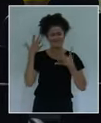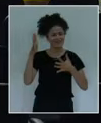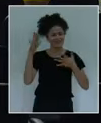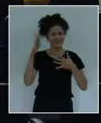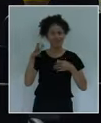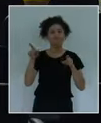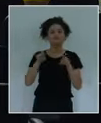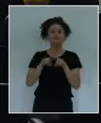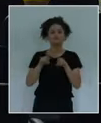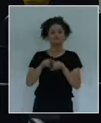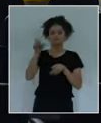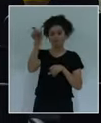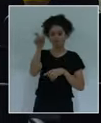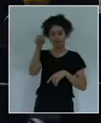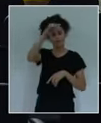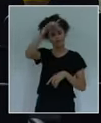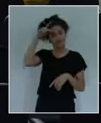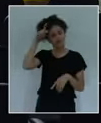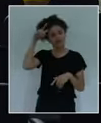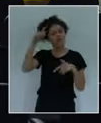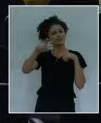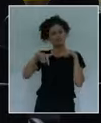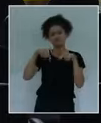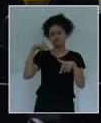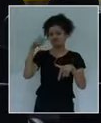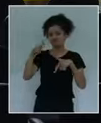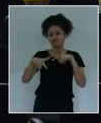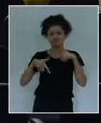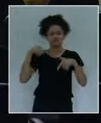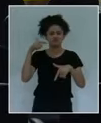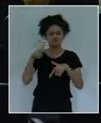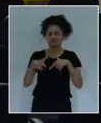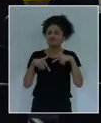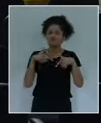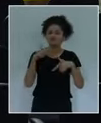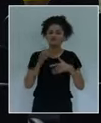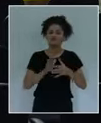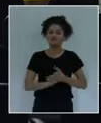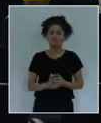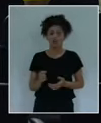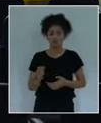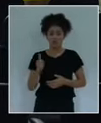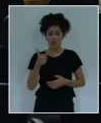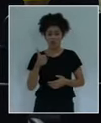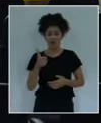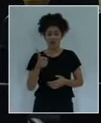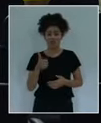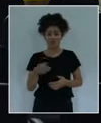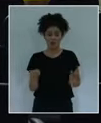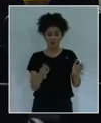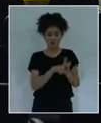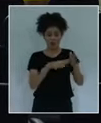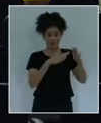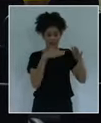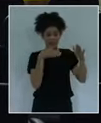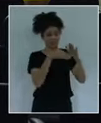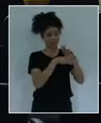prefeito também, que trabalhou, não teve prazo nem para ir em casa direito, ele lutou junto com todo mundo